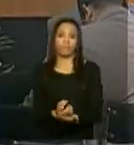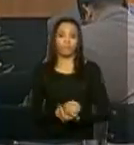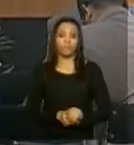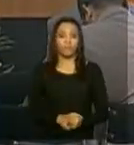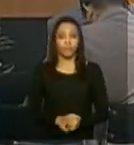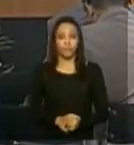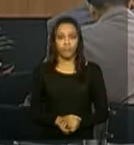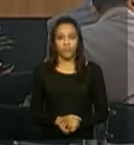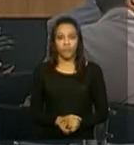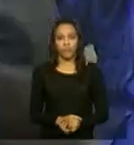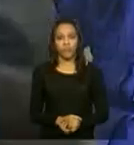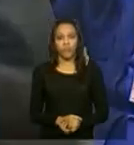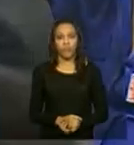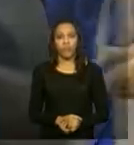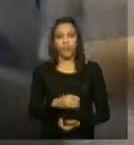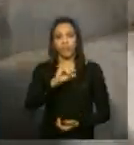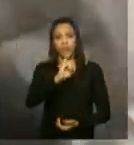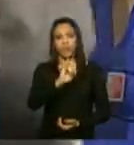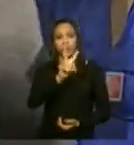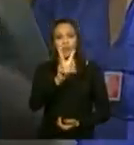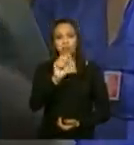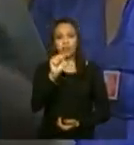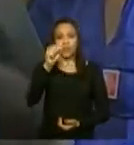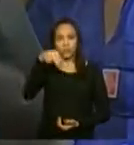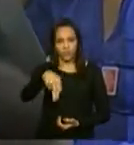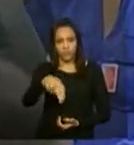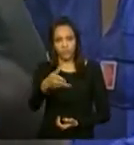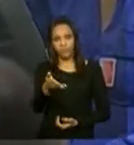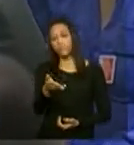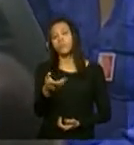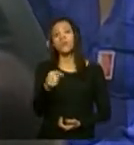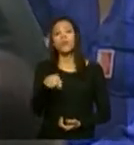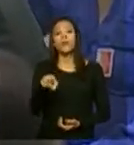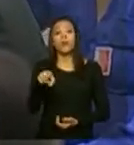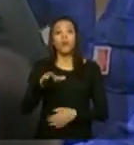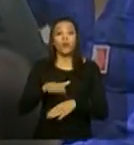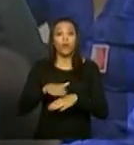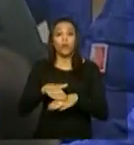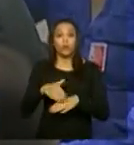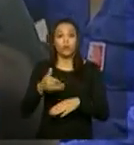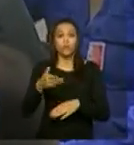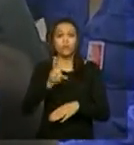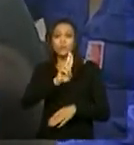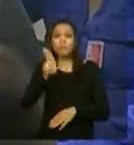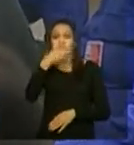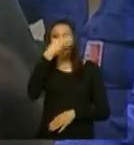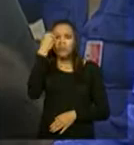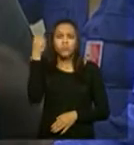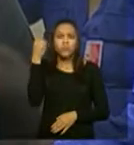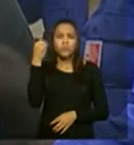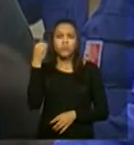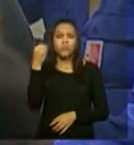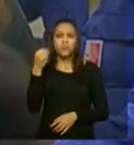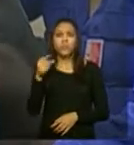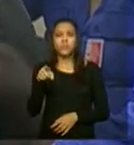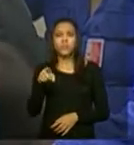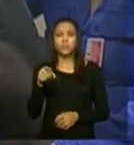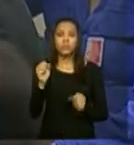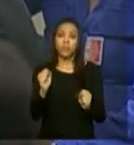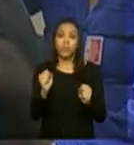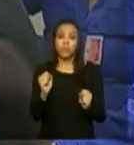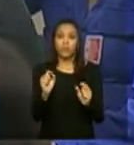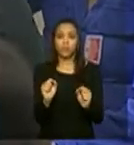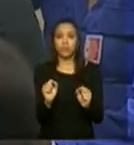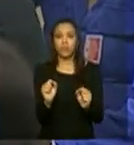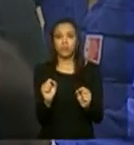é evan da agência brasil quando eu estava lá em cima e eu esqueci o nome dele falou que poderia ser compatível com a